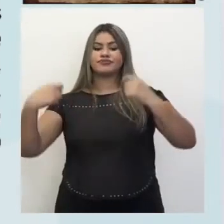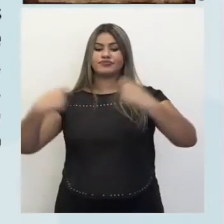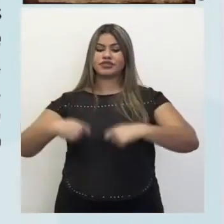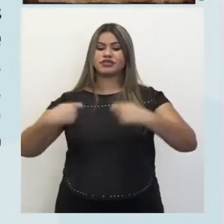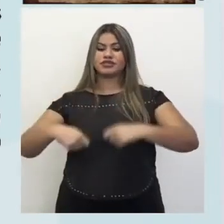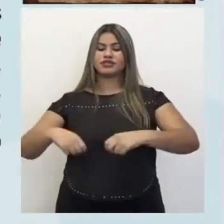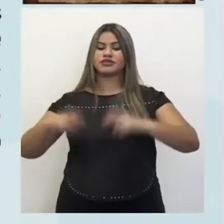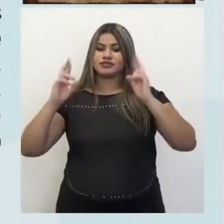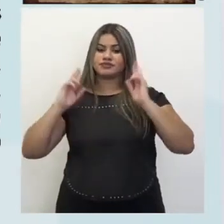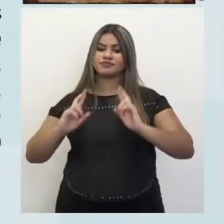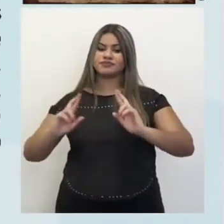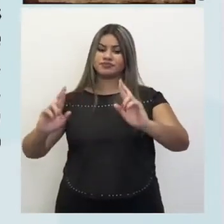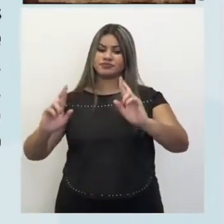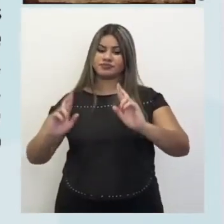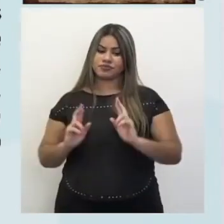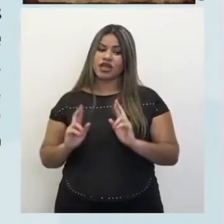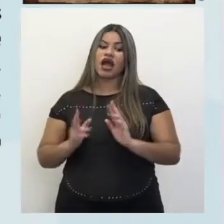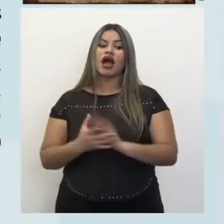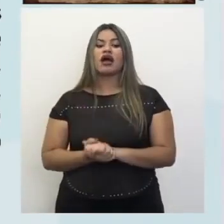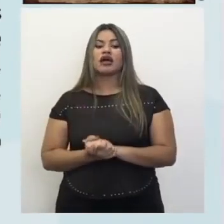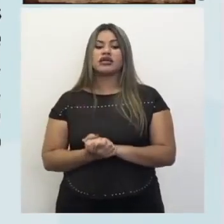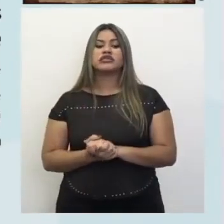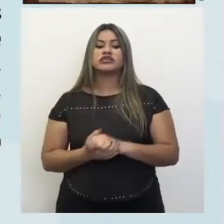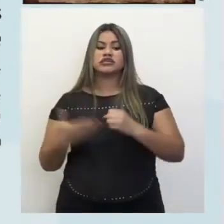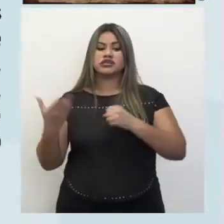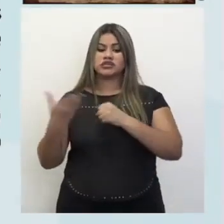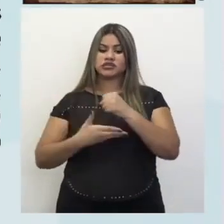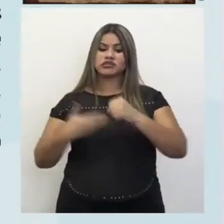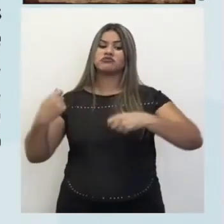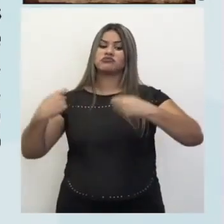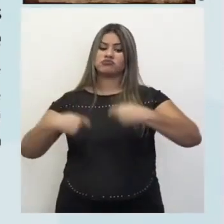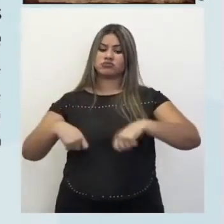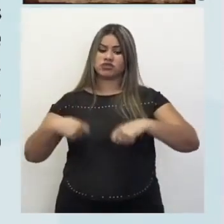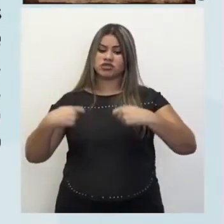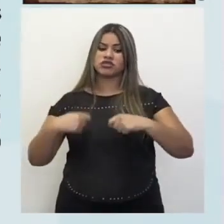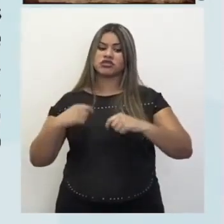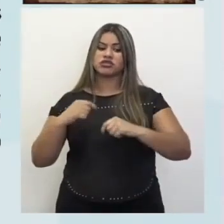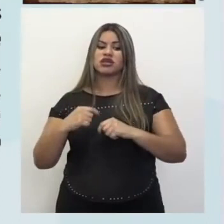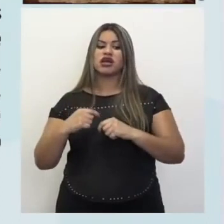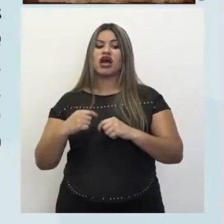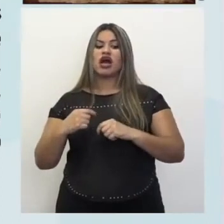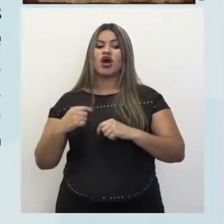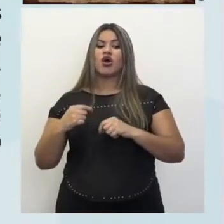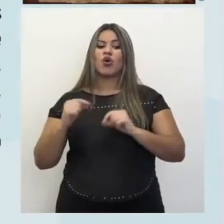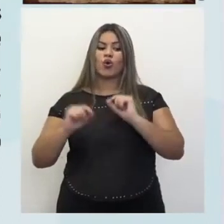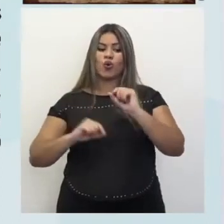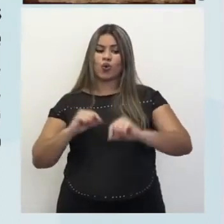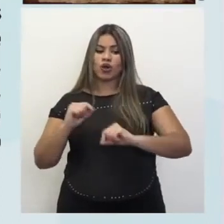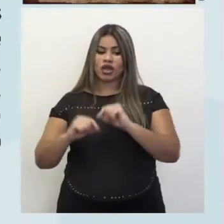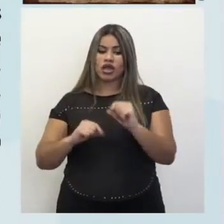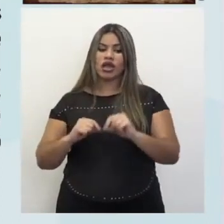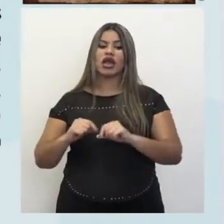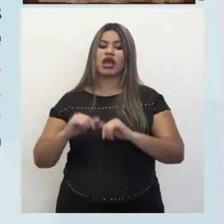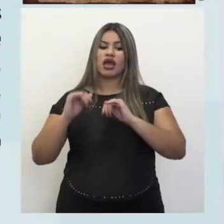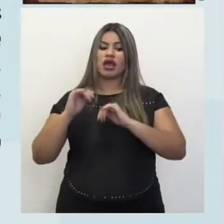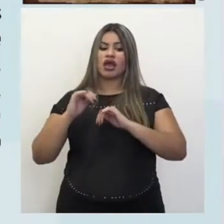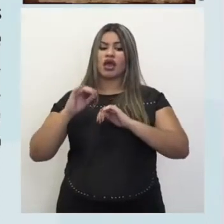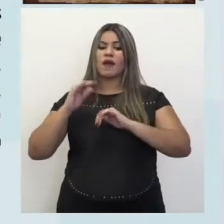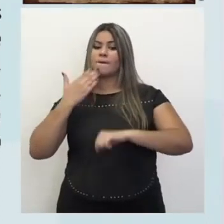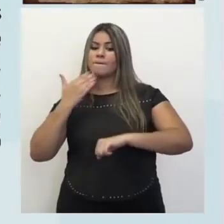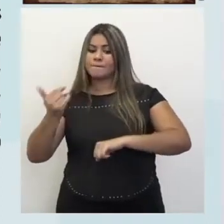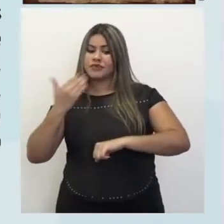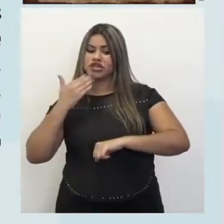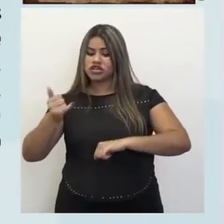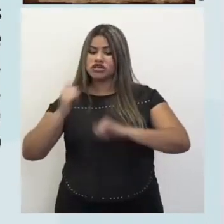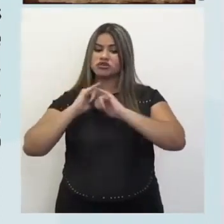respeitados, e que para serem fundamentadas, doravante, em princípios simples e incontestáveis, as reivindicações das